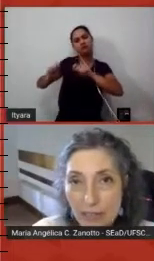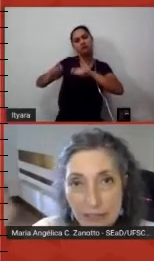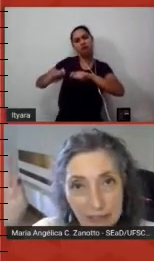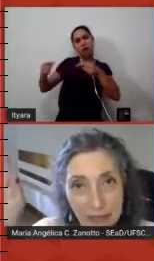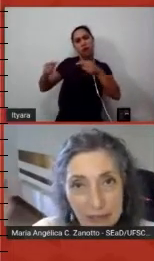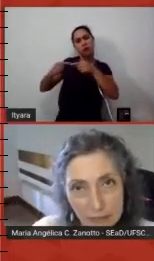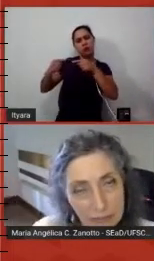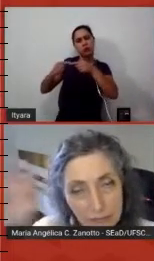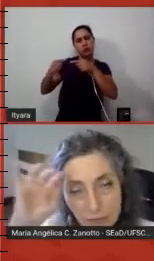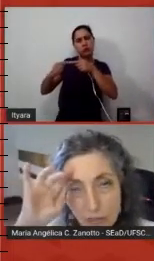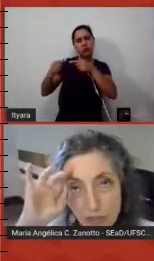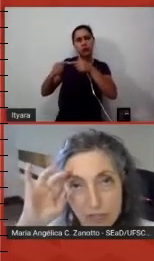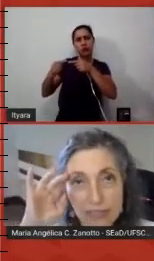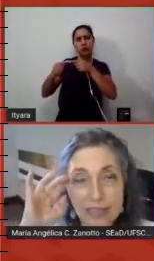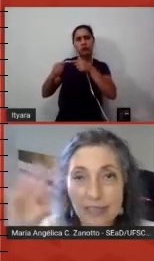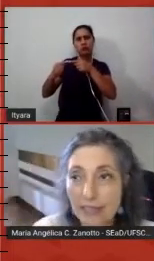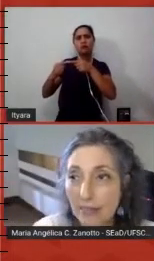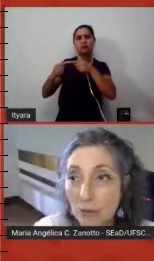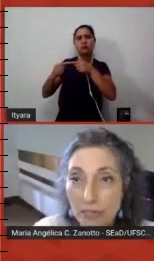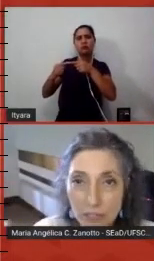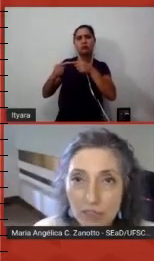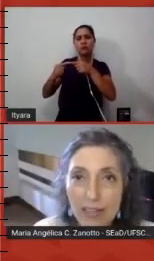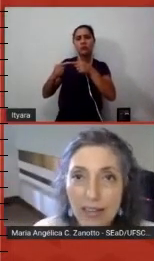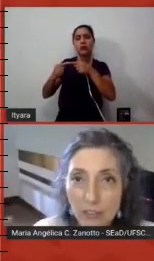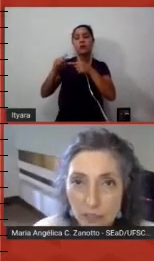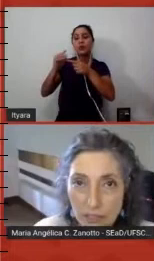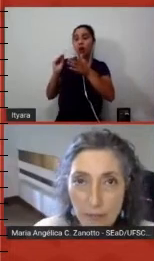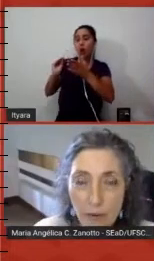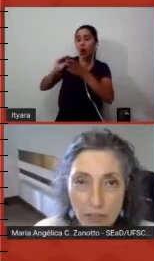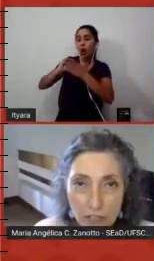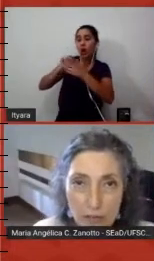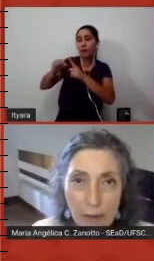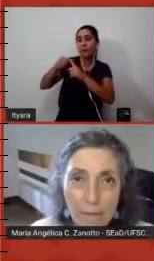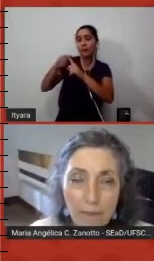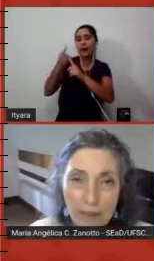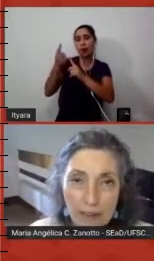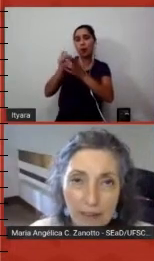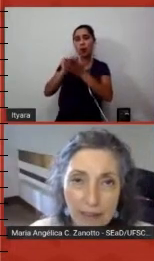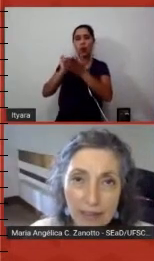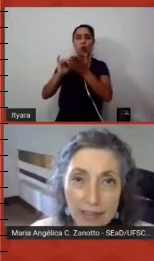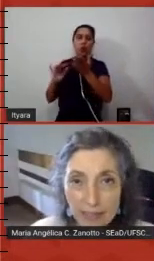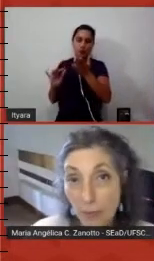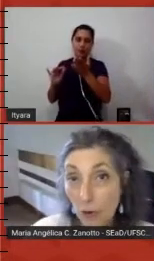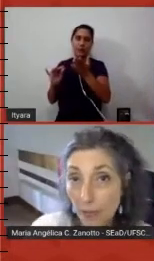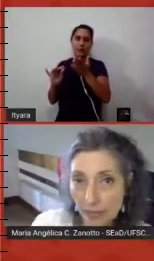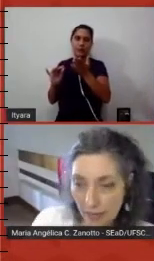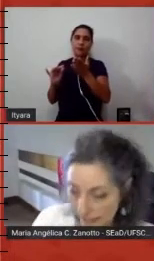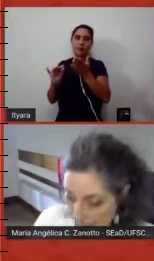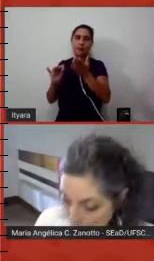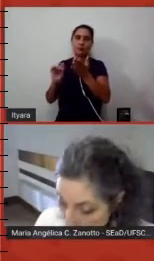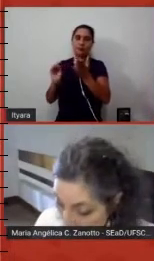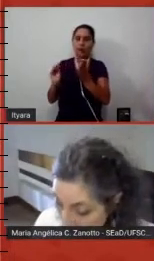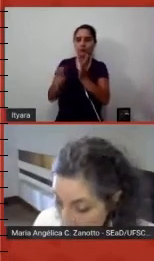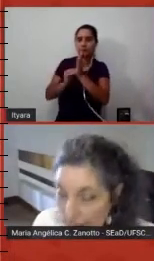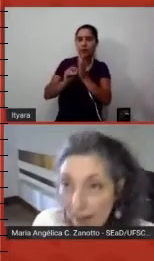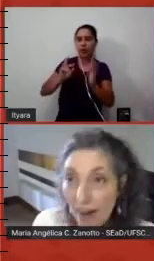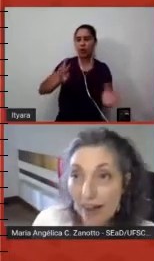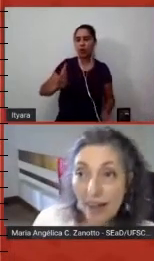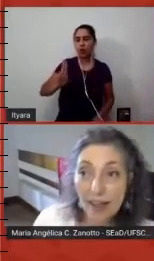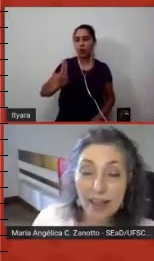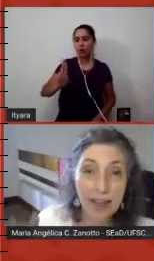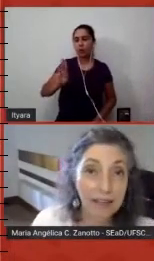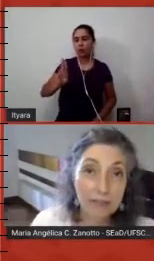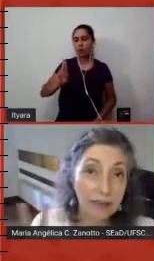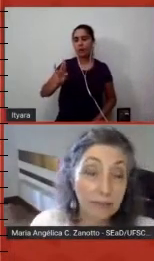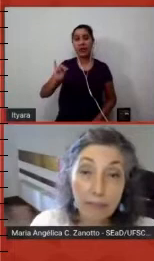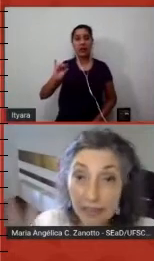possível quando você acrescenta uma atividade, você pode acrescentar uma rubrica ali.